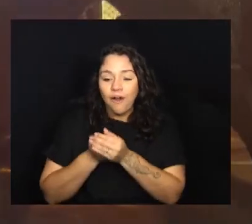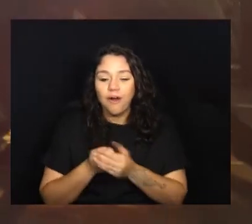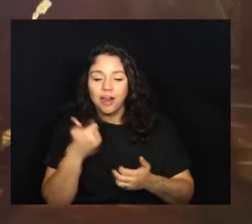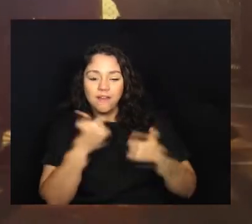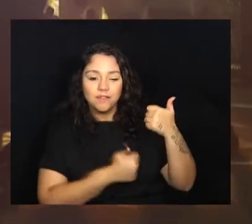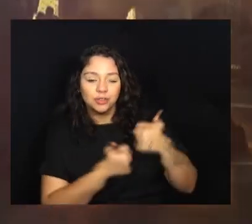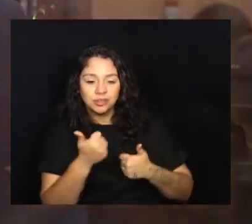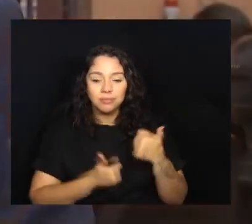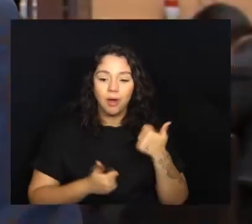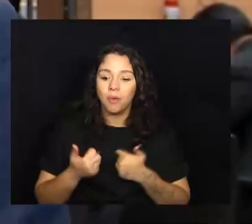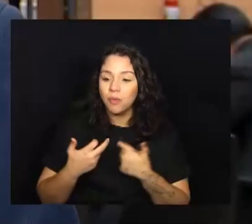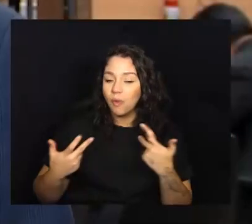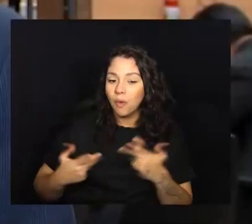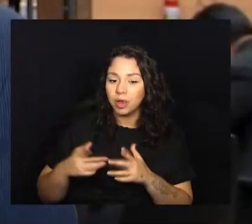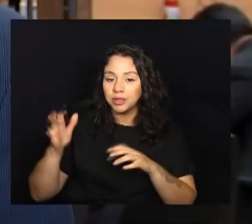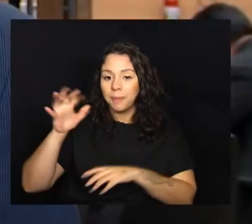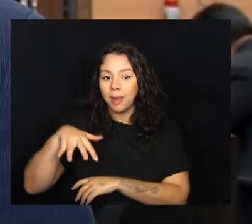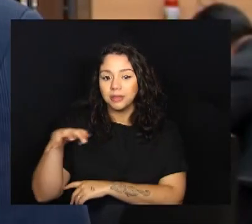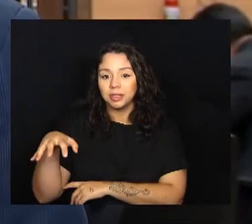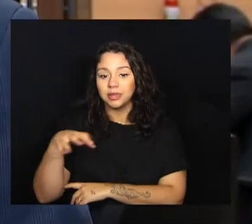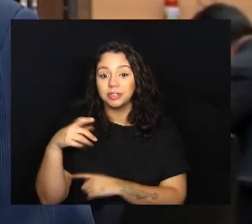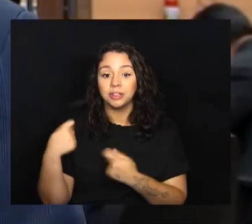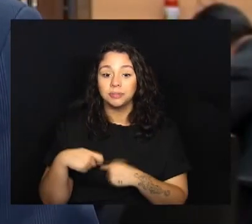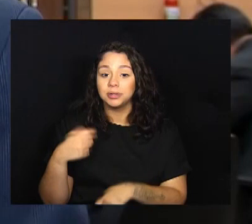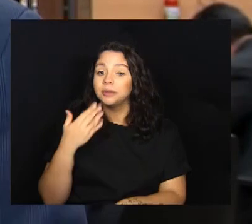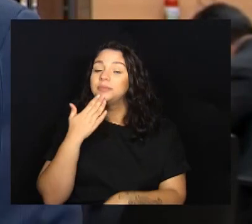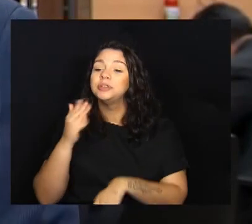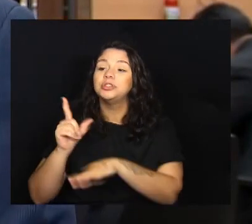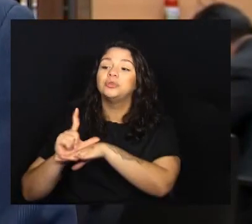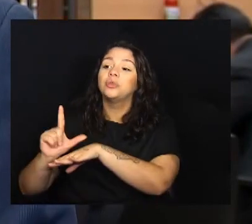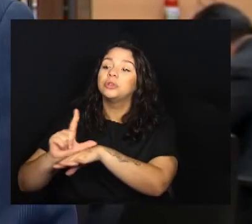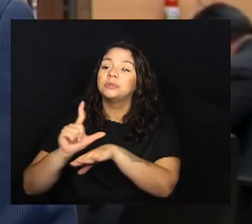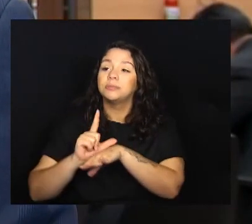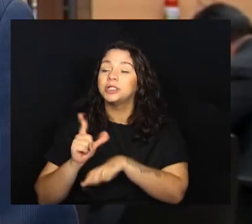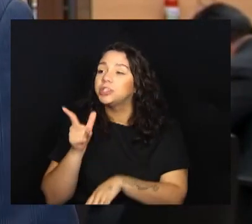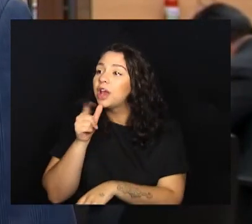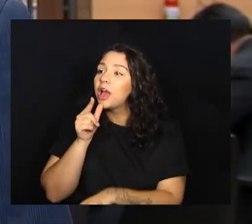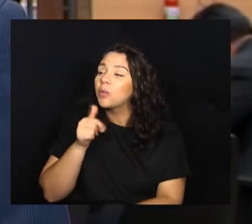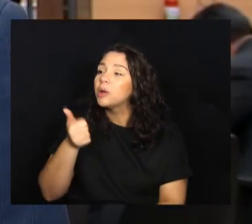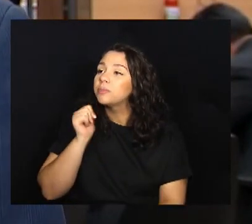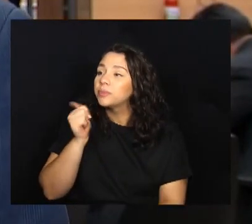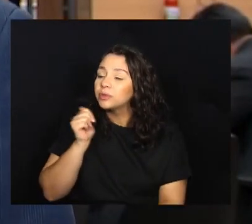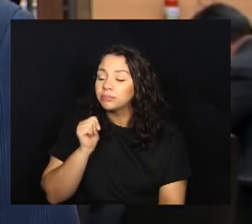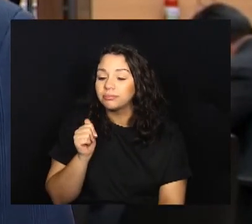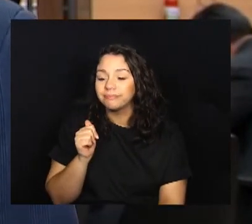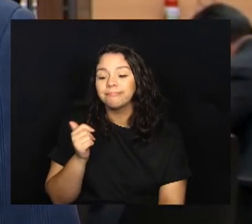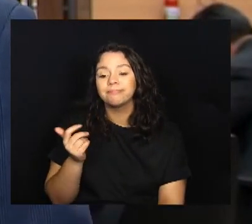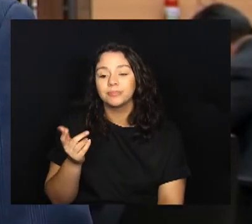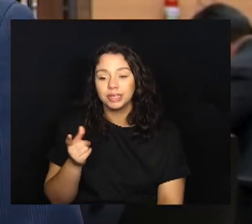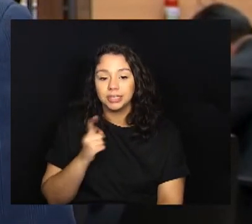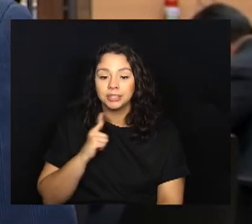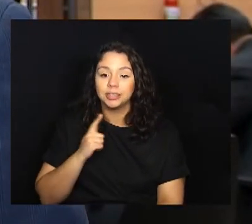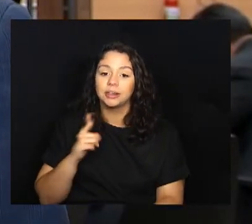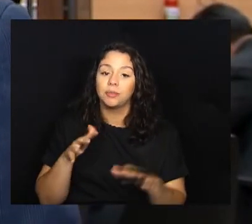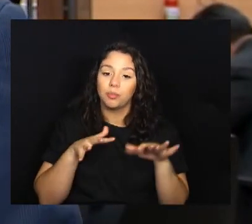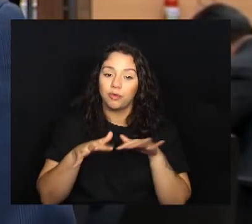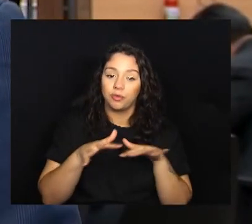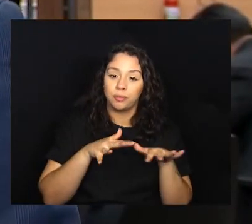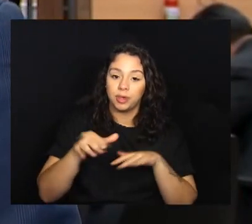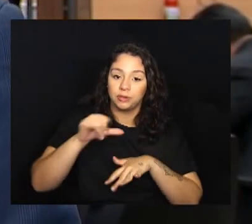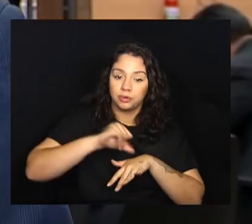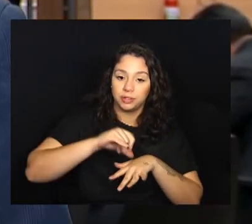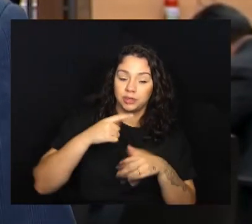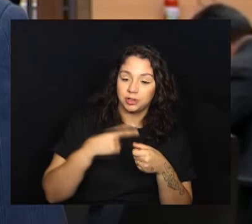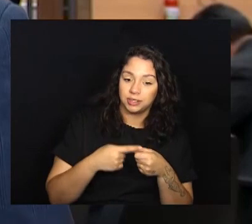e às vezes ele tem que ficar pedindo nos comércios, essas coisas. Então, ajuntando o movimento de um centro da